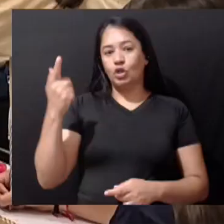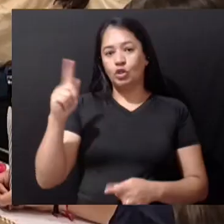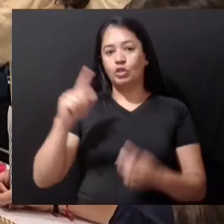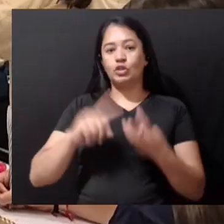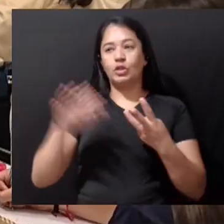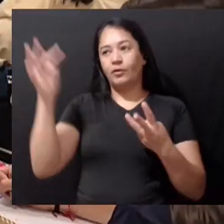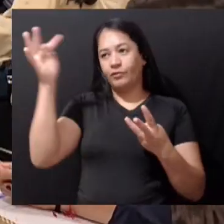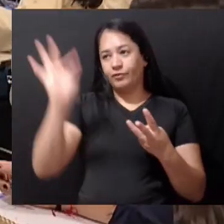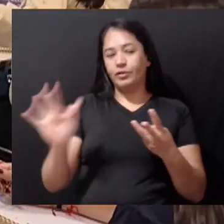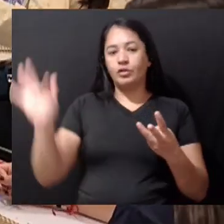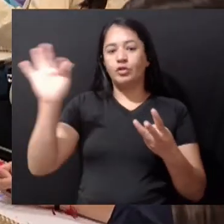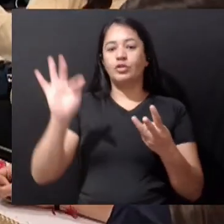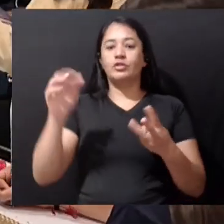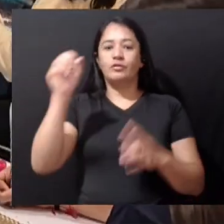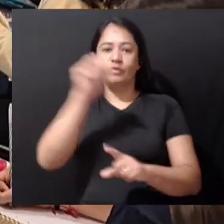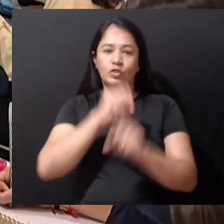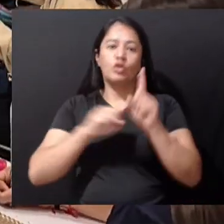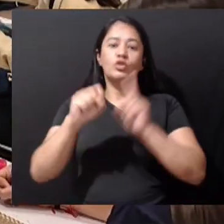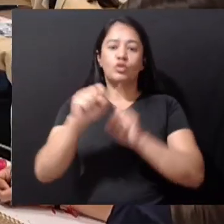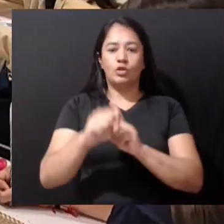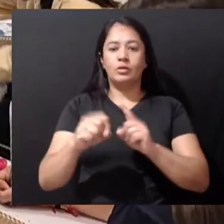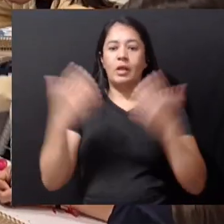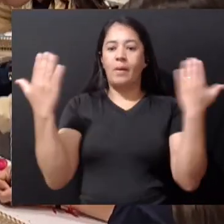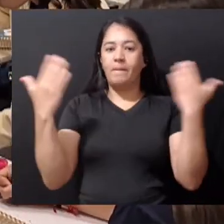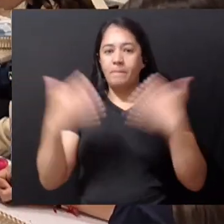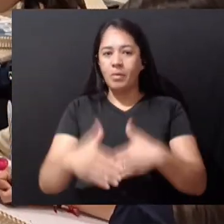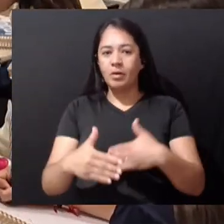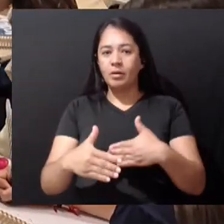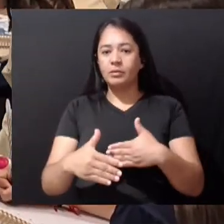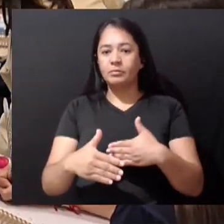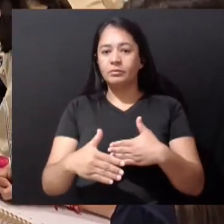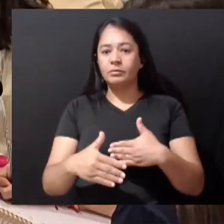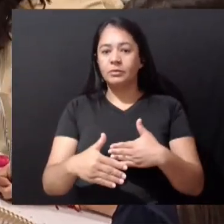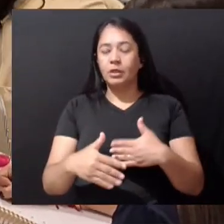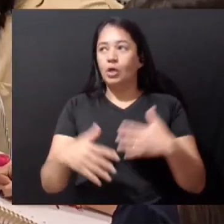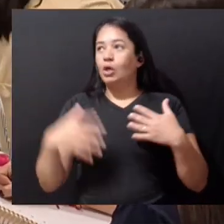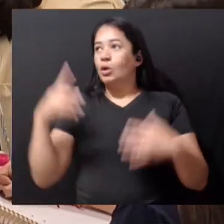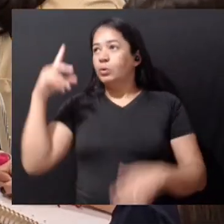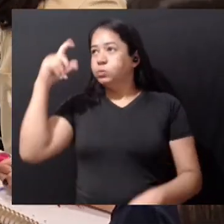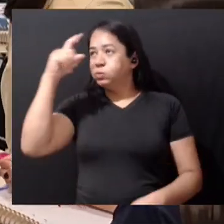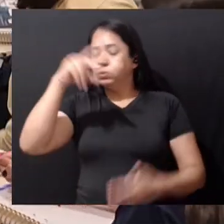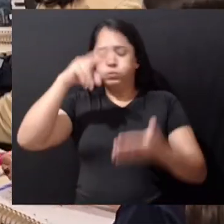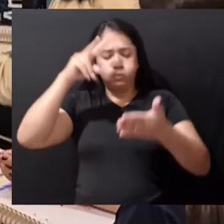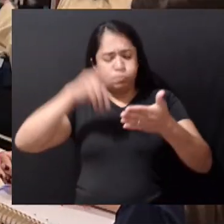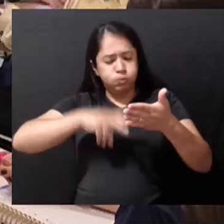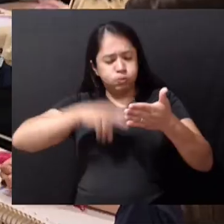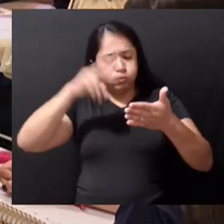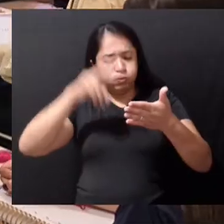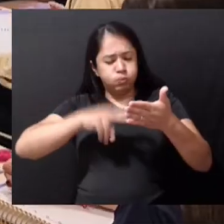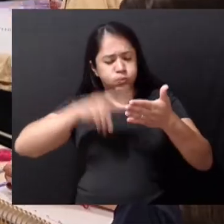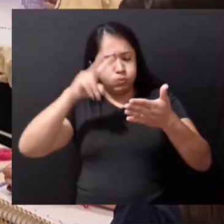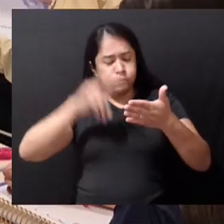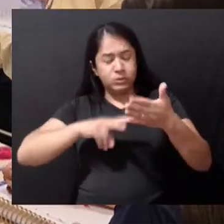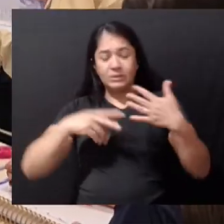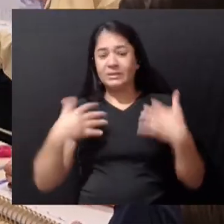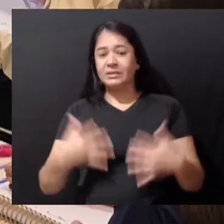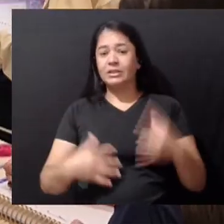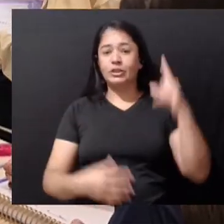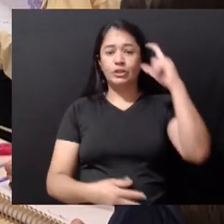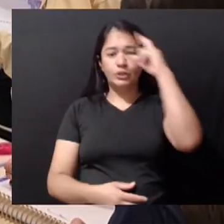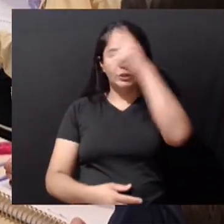sociologia, então é uma prova muito densa, com muita leitura, com muita interpretação, é uma prova que eles saem muito